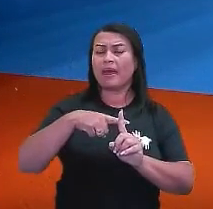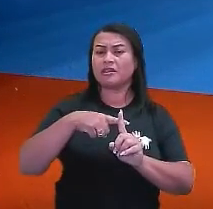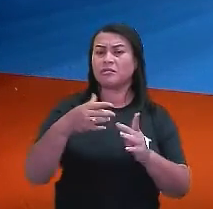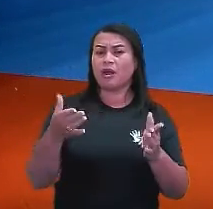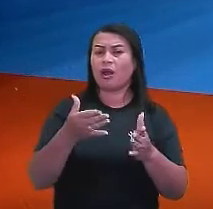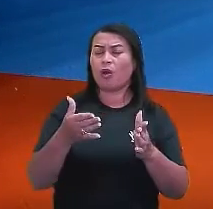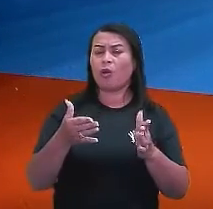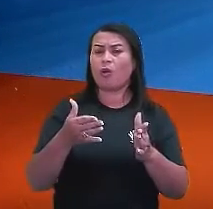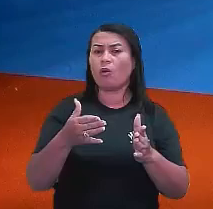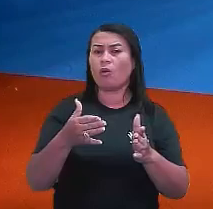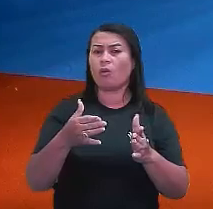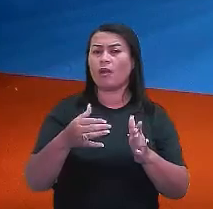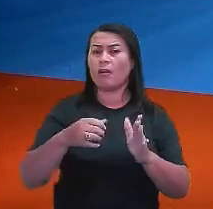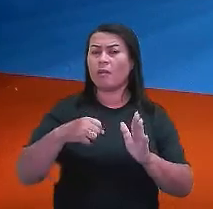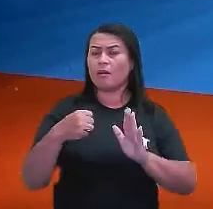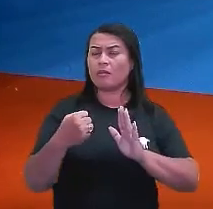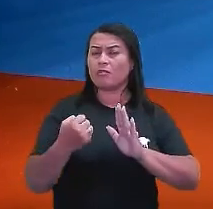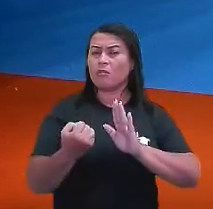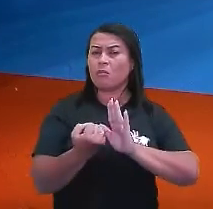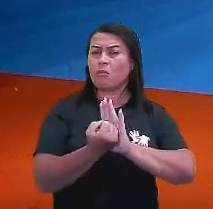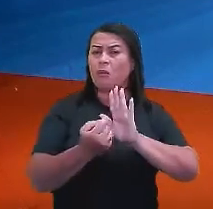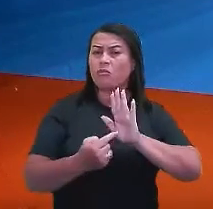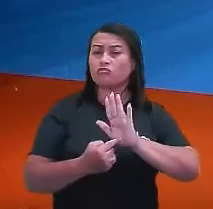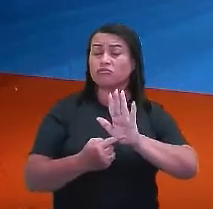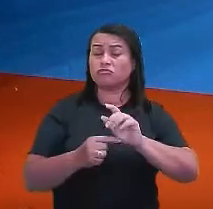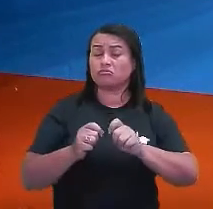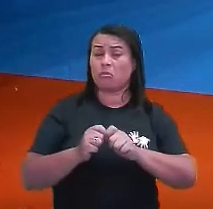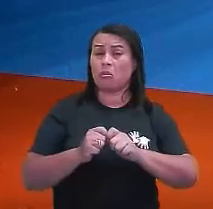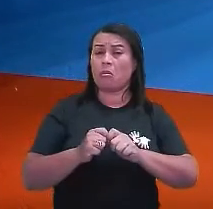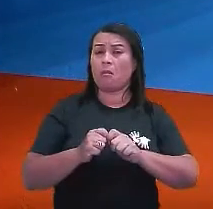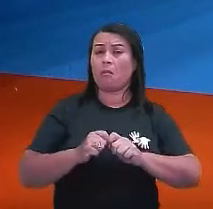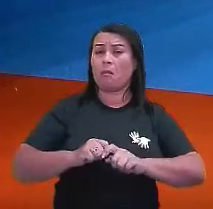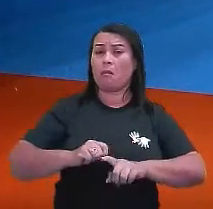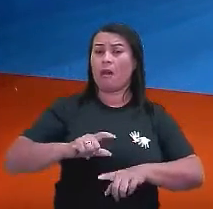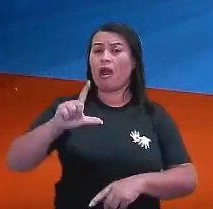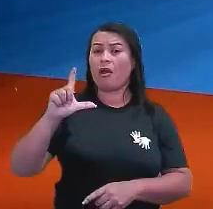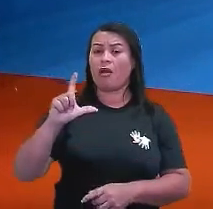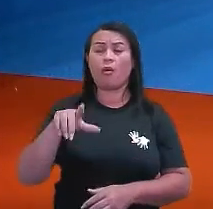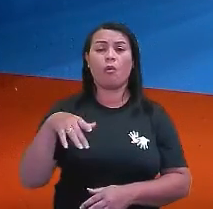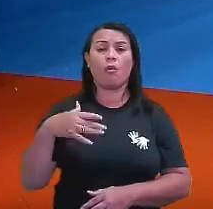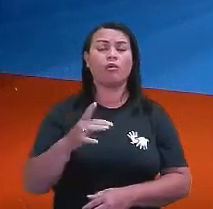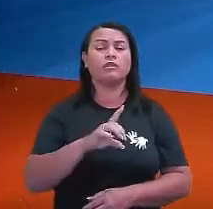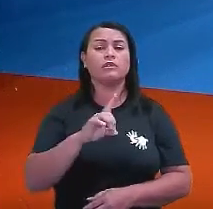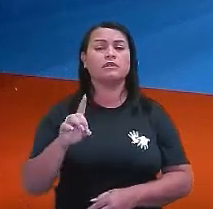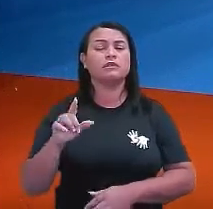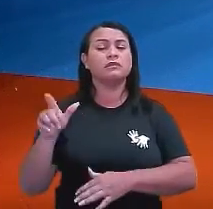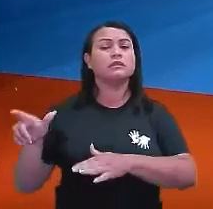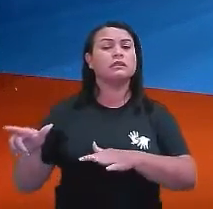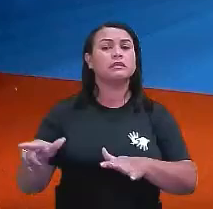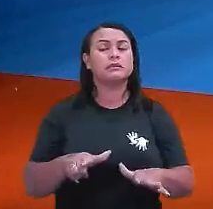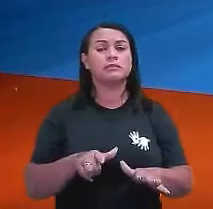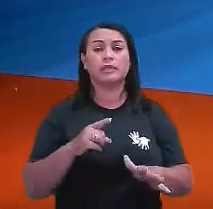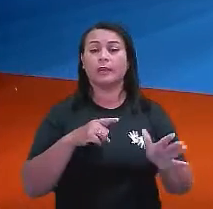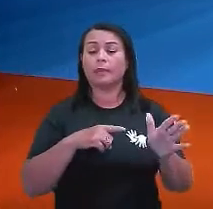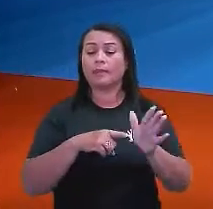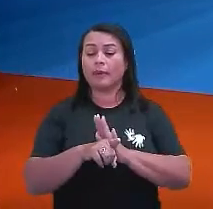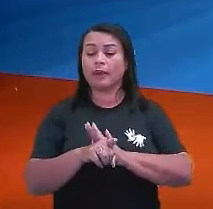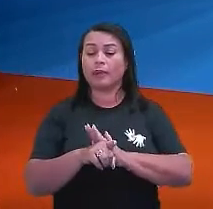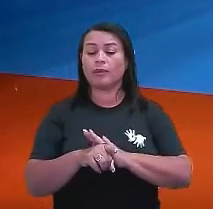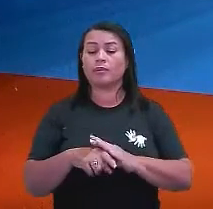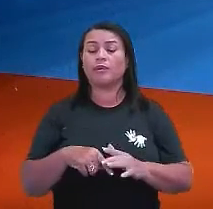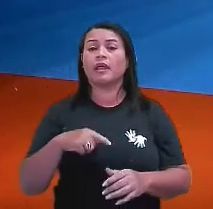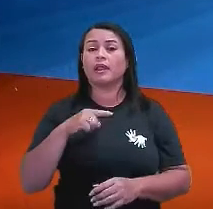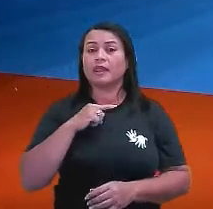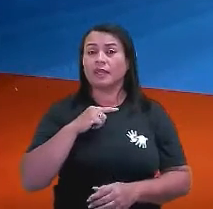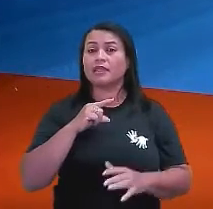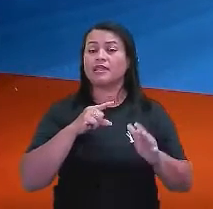semana? Quantas vezes ela foi registrada e em quais dias da semana? Só nessa pergunta aí, só